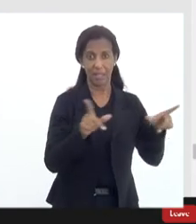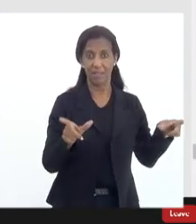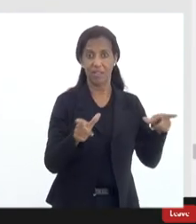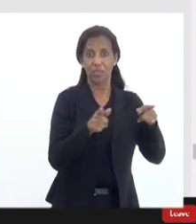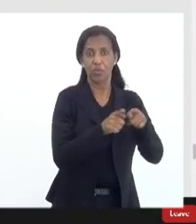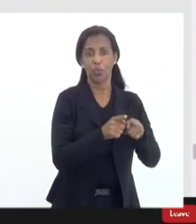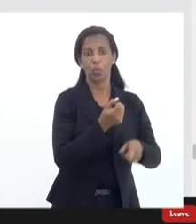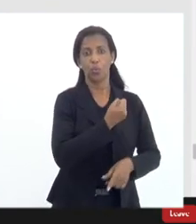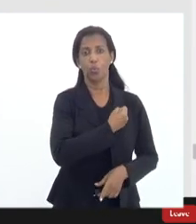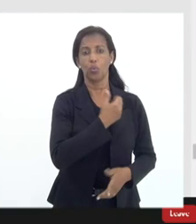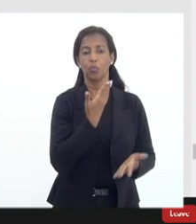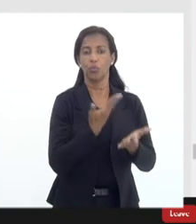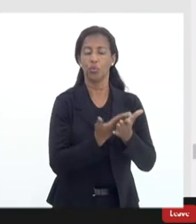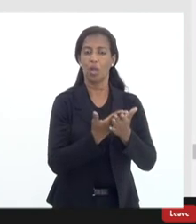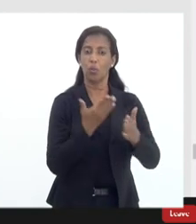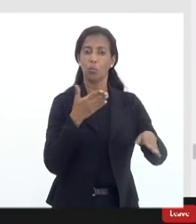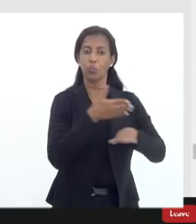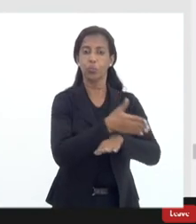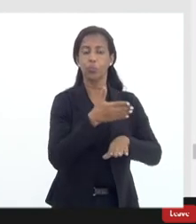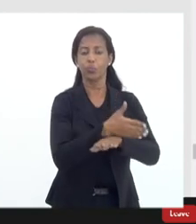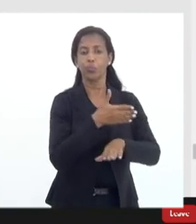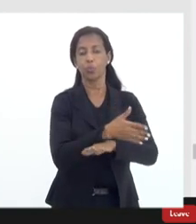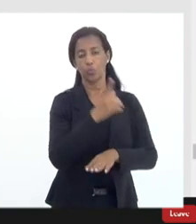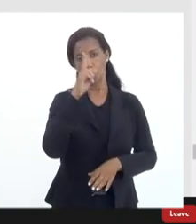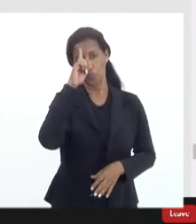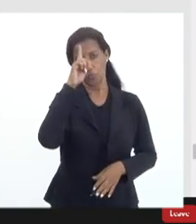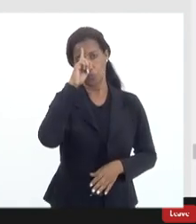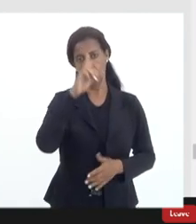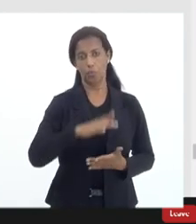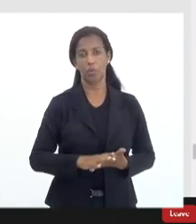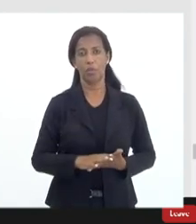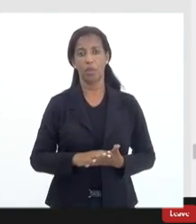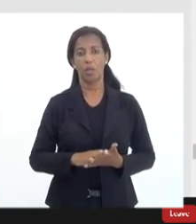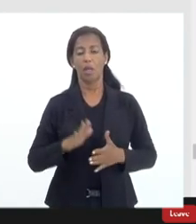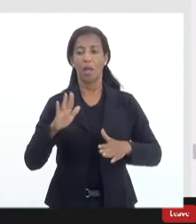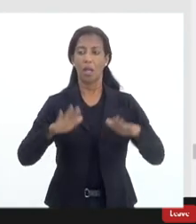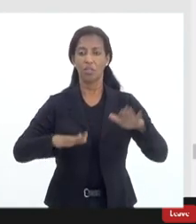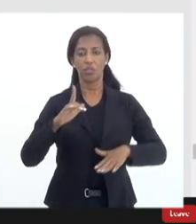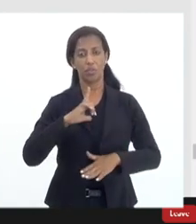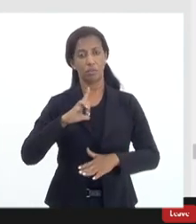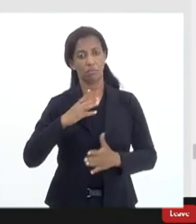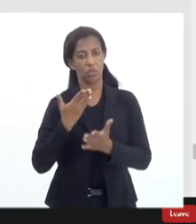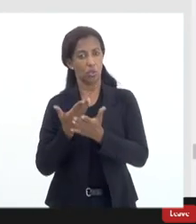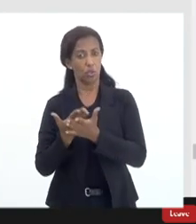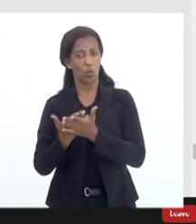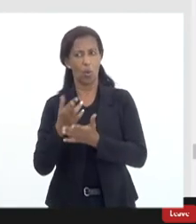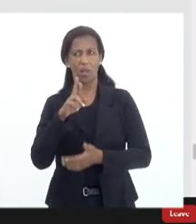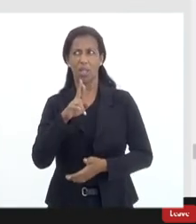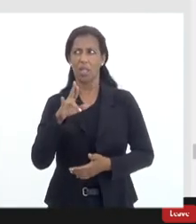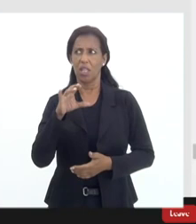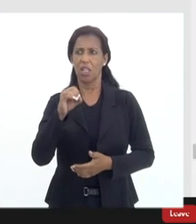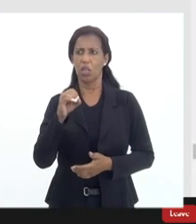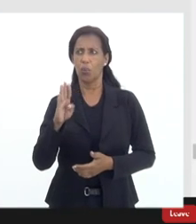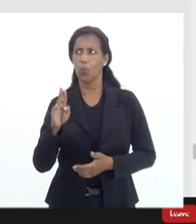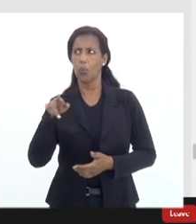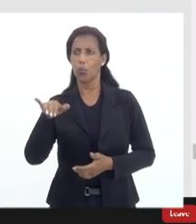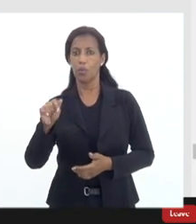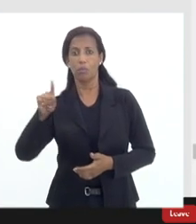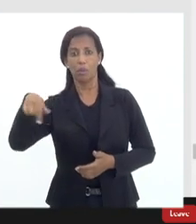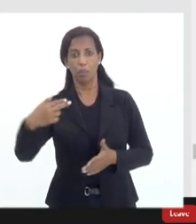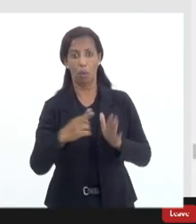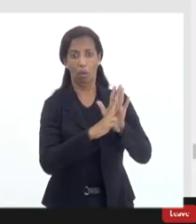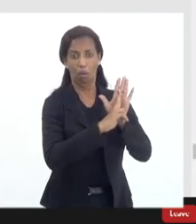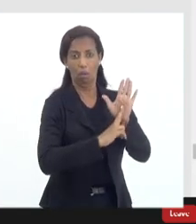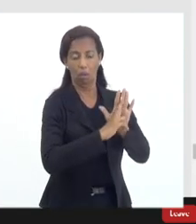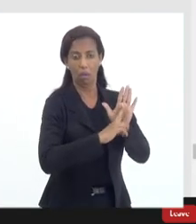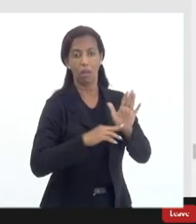número de alunos que vão poder frequentar a escola diariamente. A gente, por exemplo, percebeu um caso de uma escola de Rio Bonito, após a apresentação desse relatório,